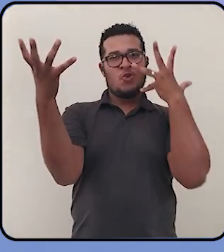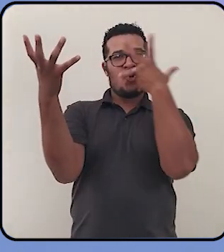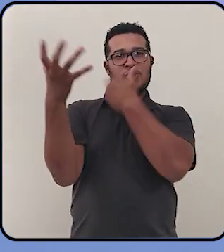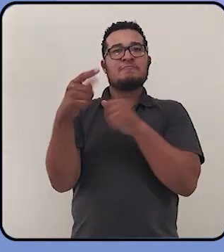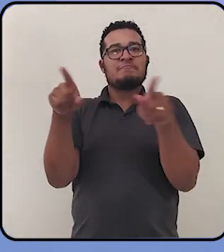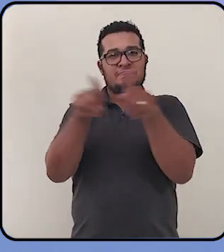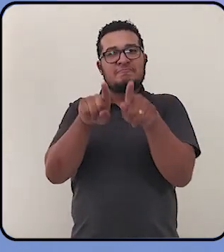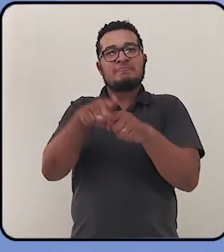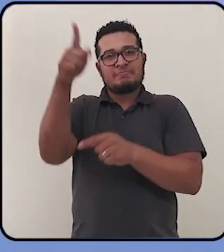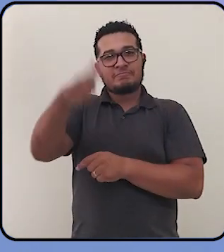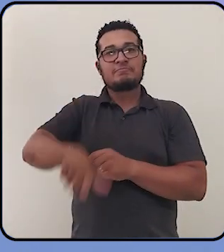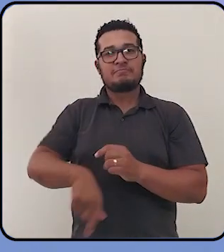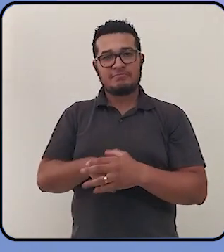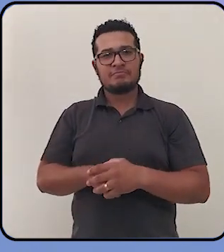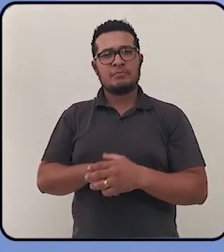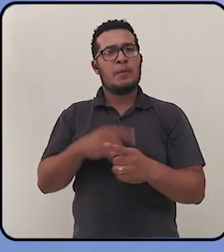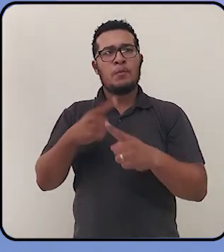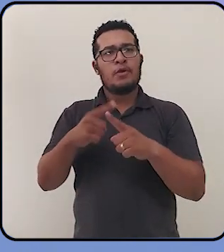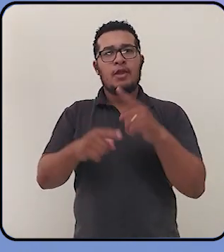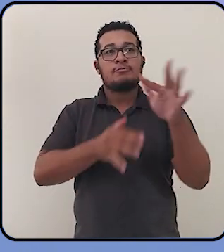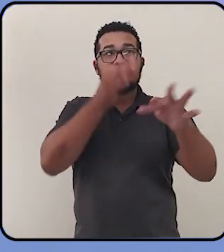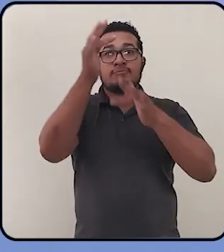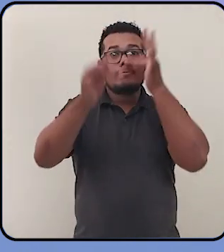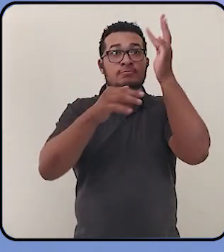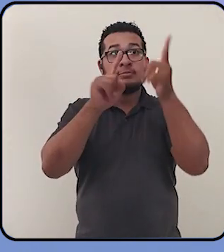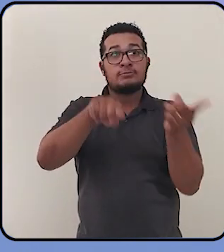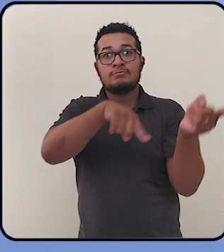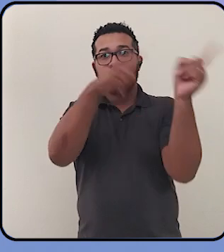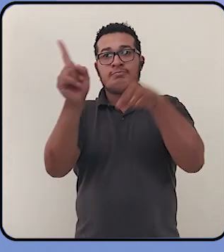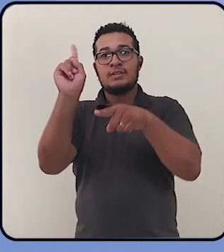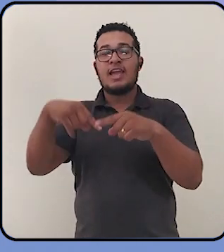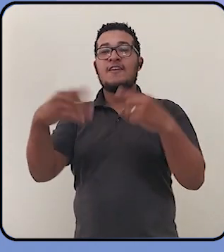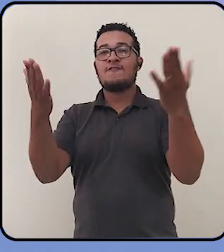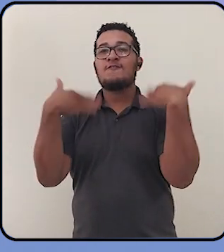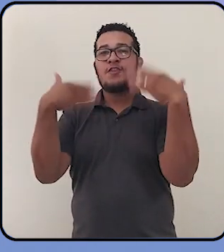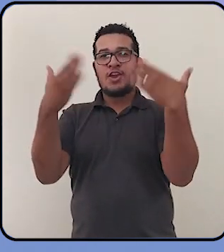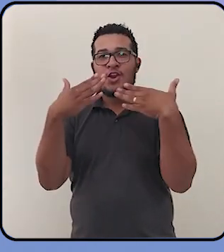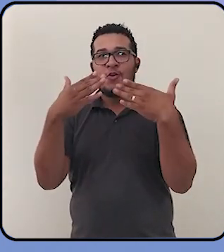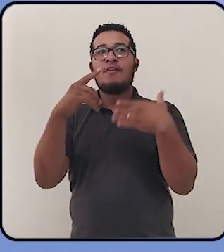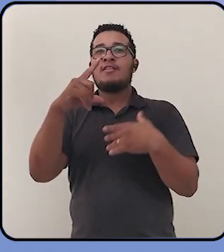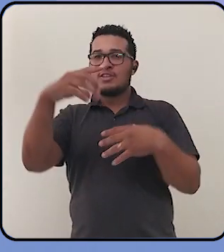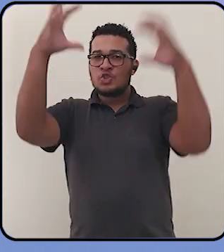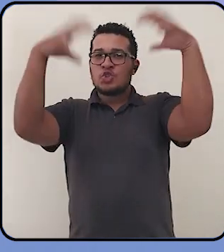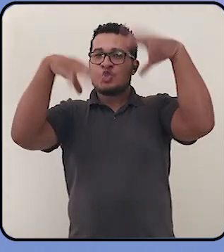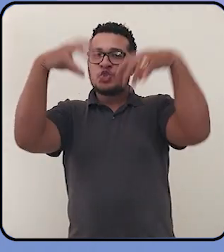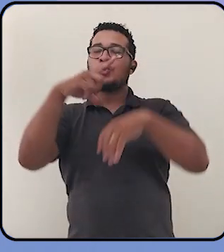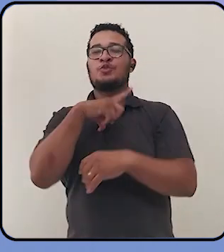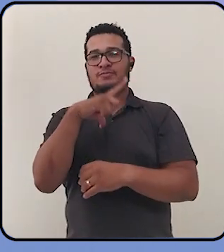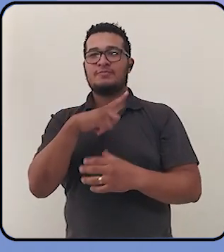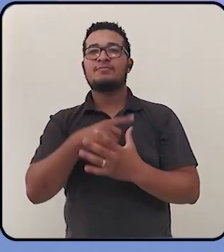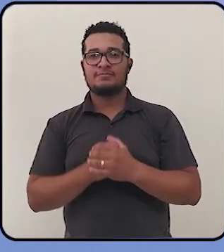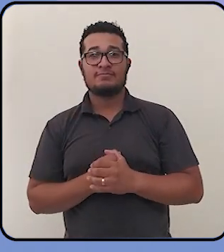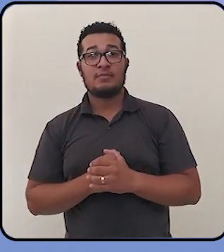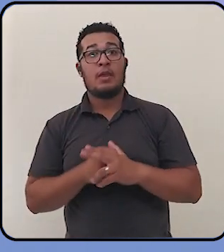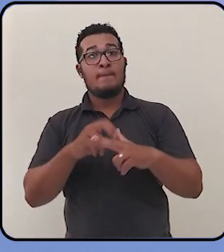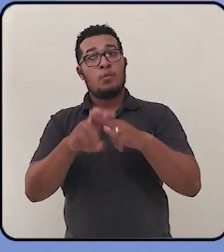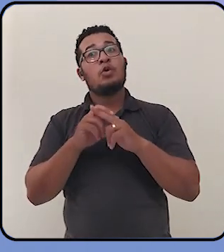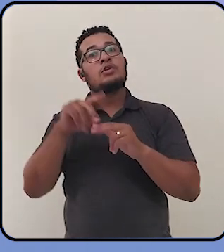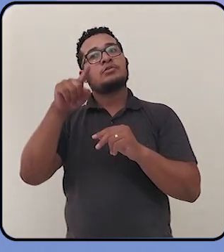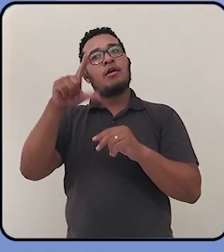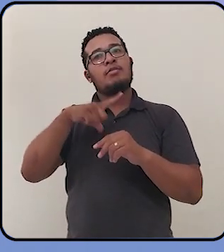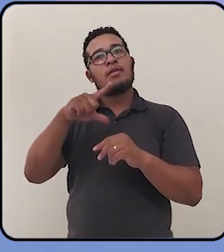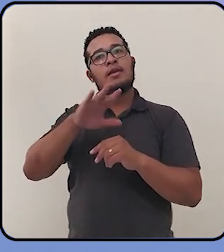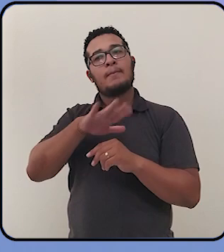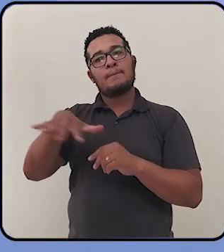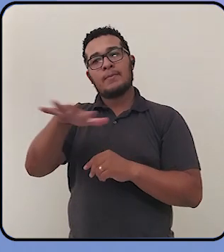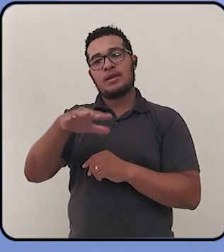A primavera reflorescer porque na próxima estação é o verão e tem chuva. Então, a zona temperada tem